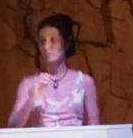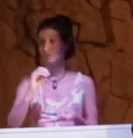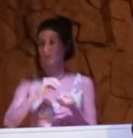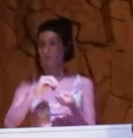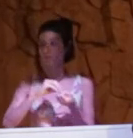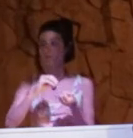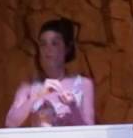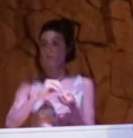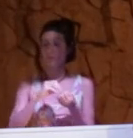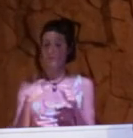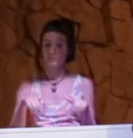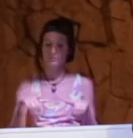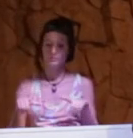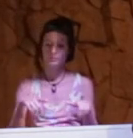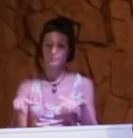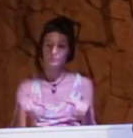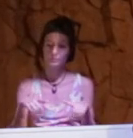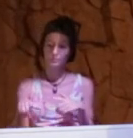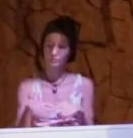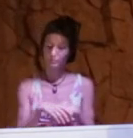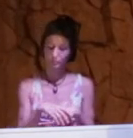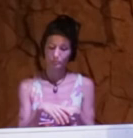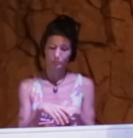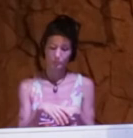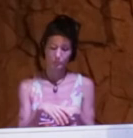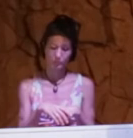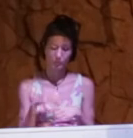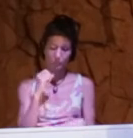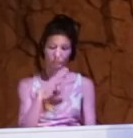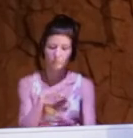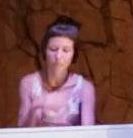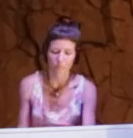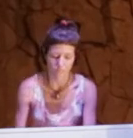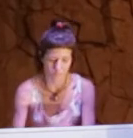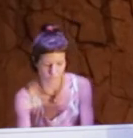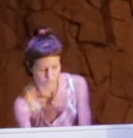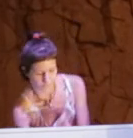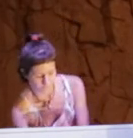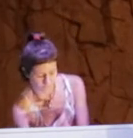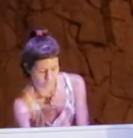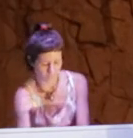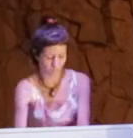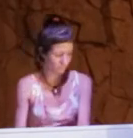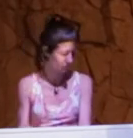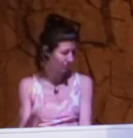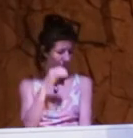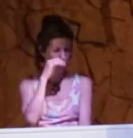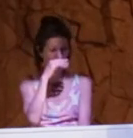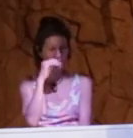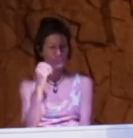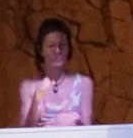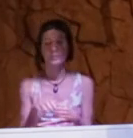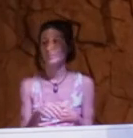essas ilustrações. Então, né, eu estou me colocando ali também. Então, esses outros ilustradores e ilustradoras se colocam de algum